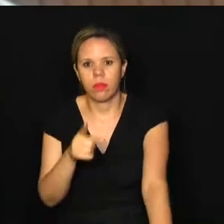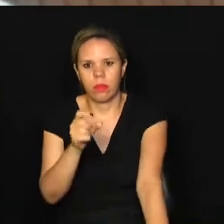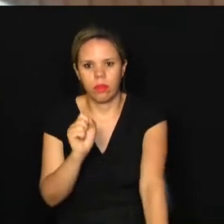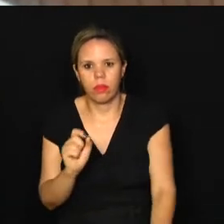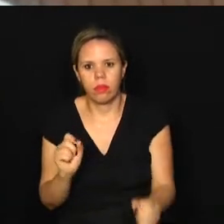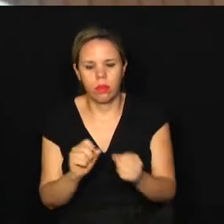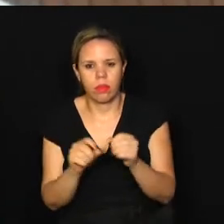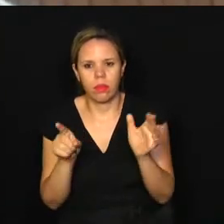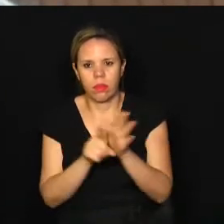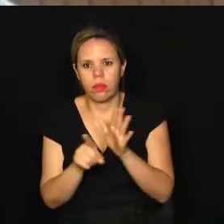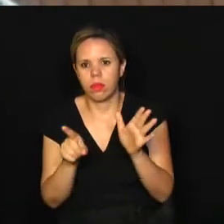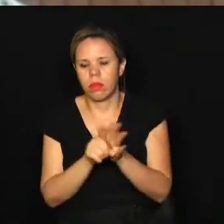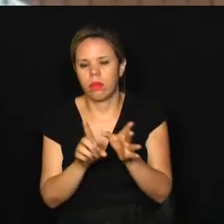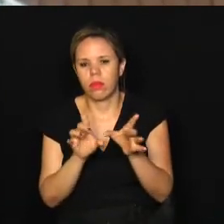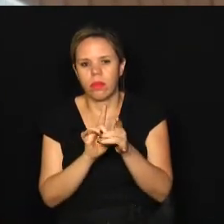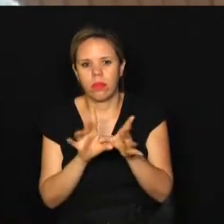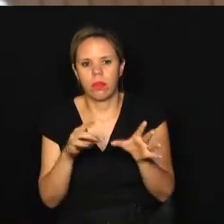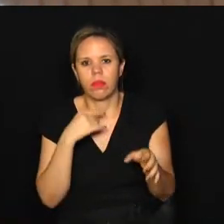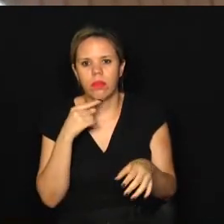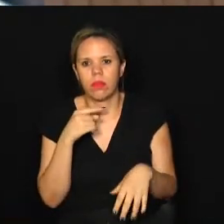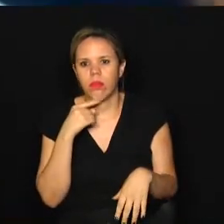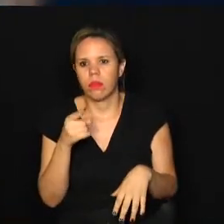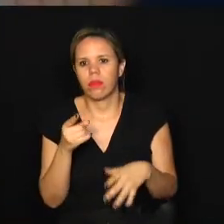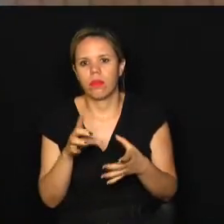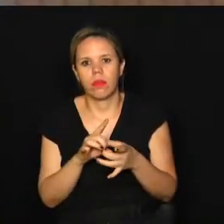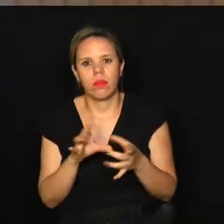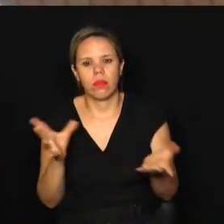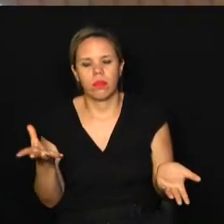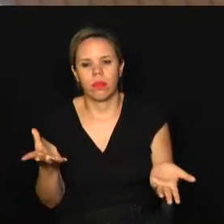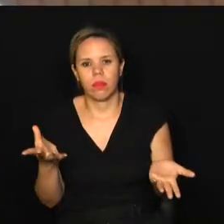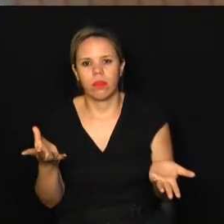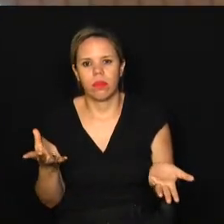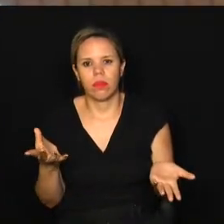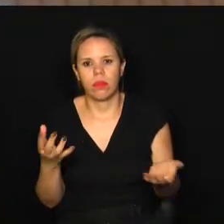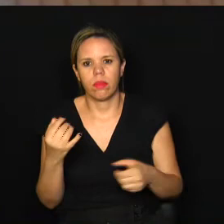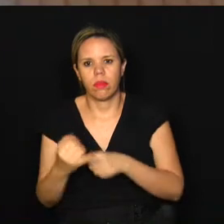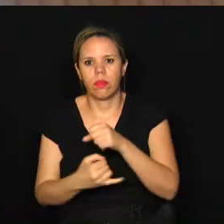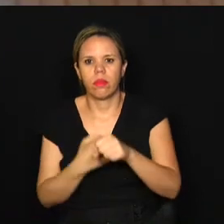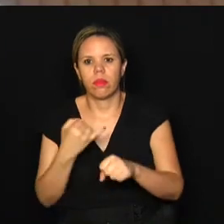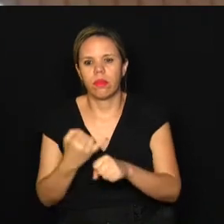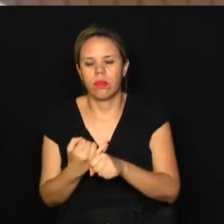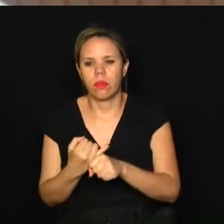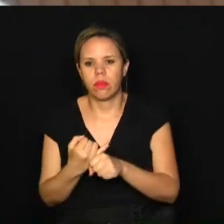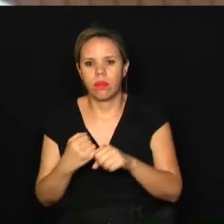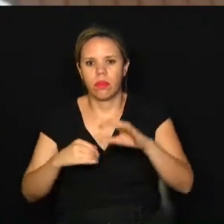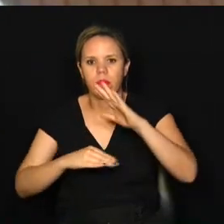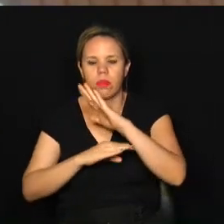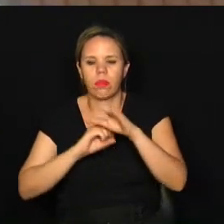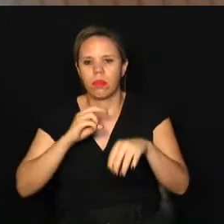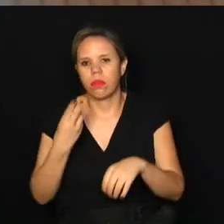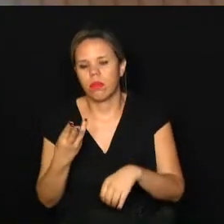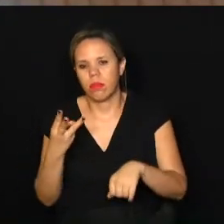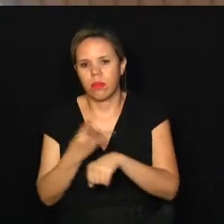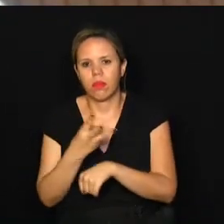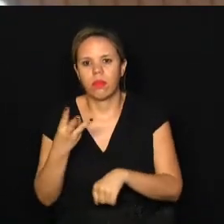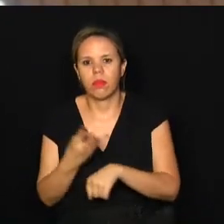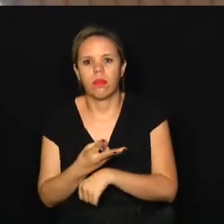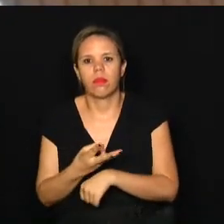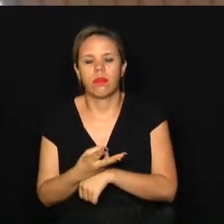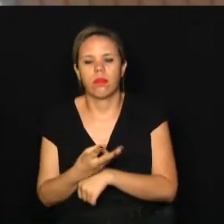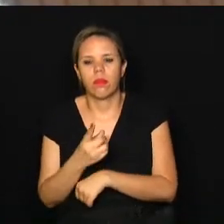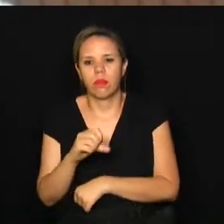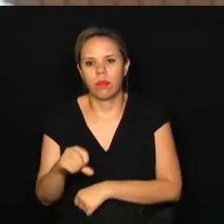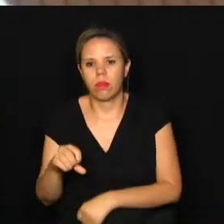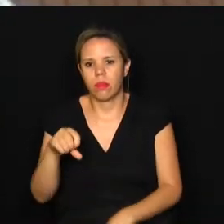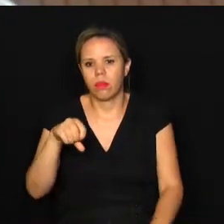suas perguntas, seus questionamentos, através do site da Câmara Municipal ou também pelo nosso WhatsApp, que é o